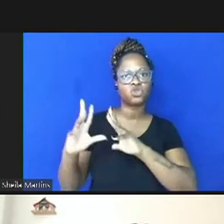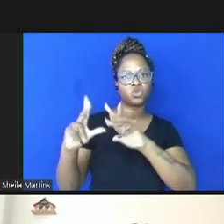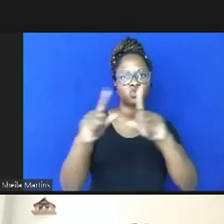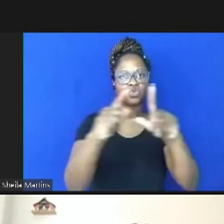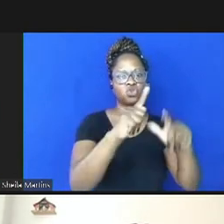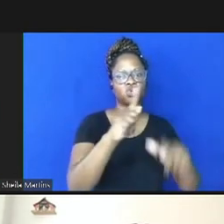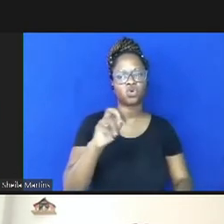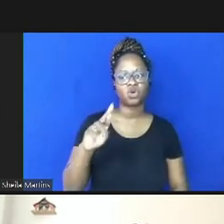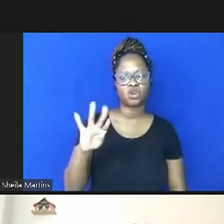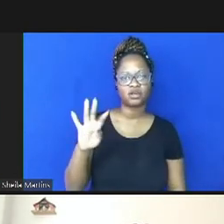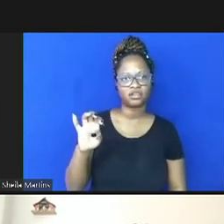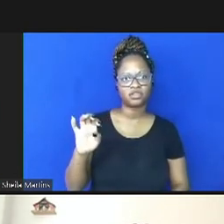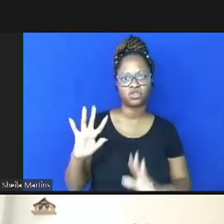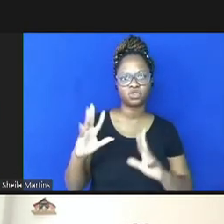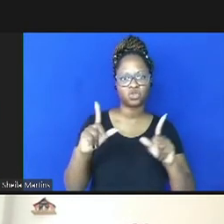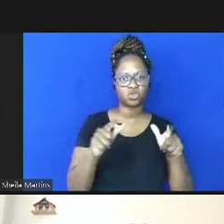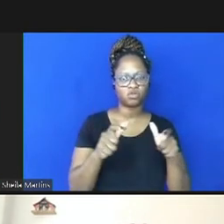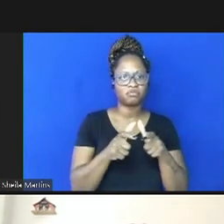Gorete,